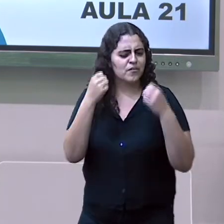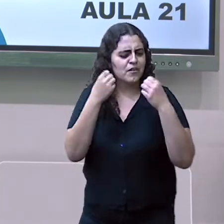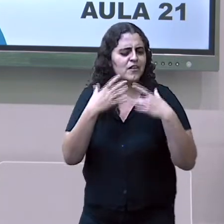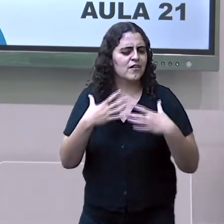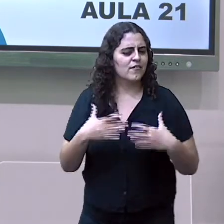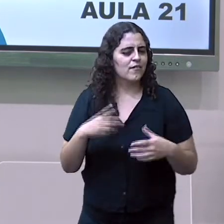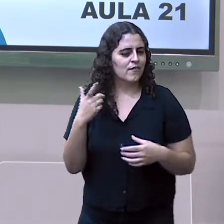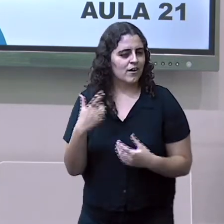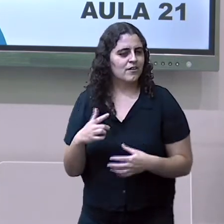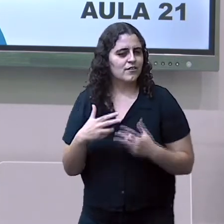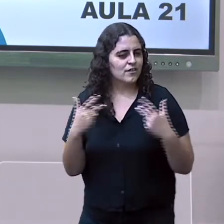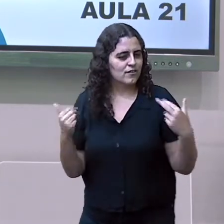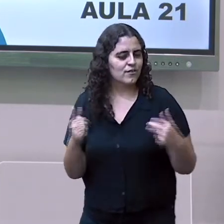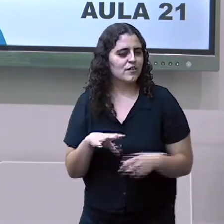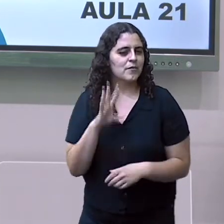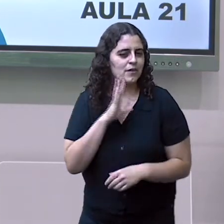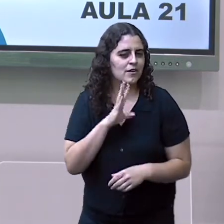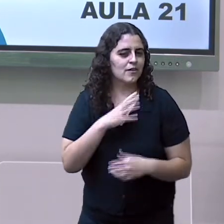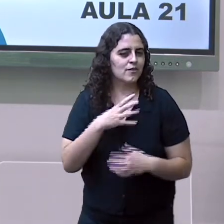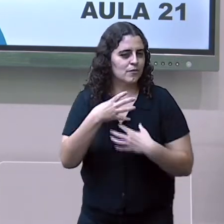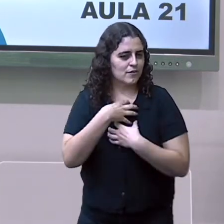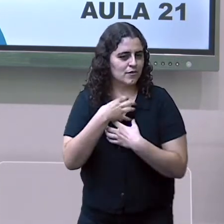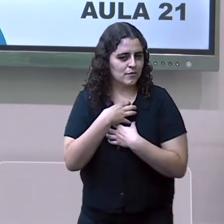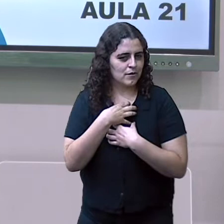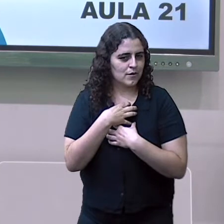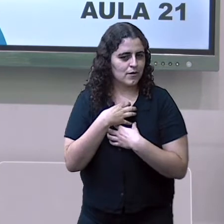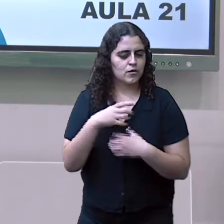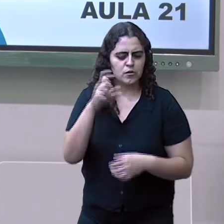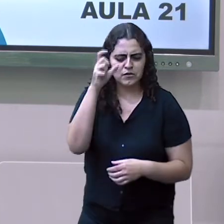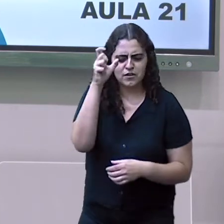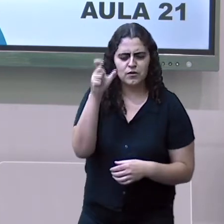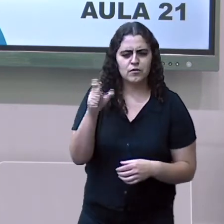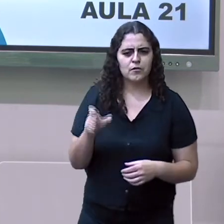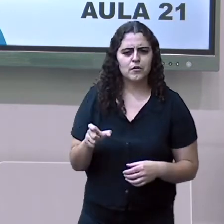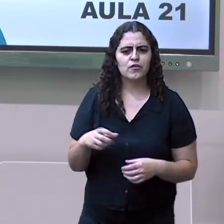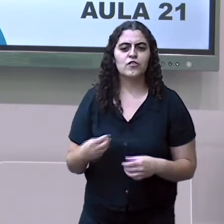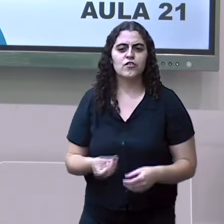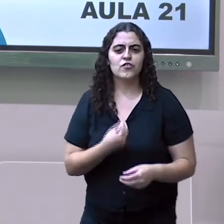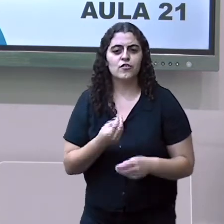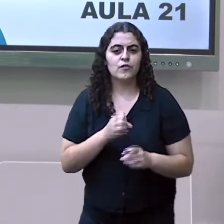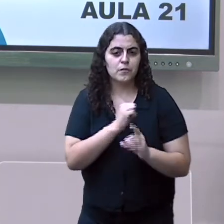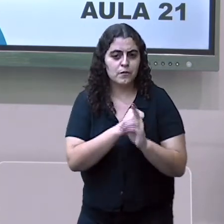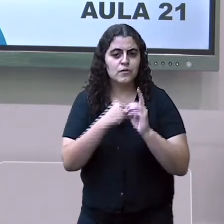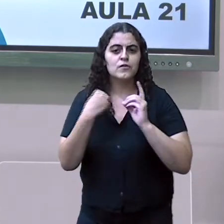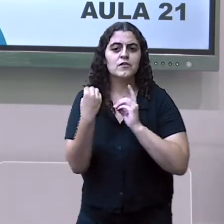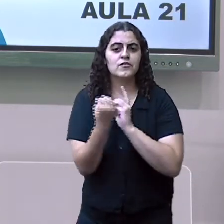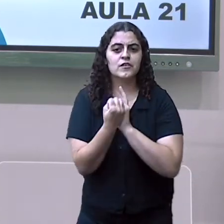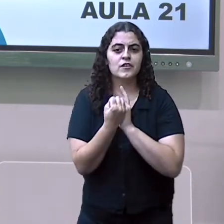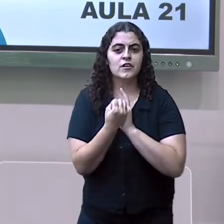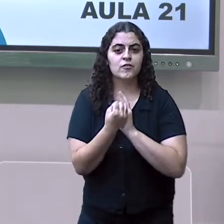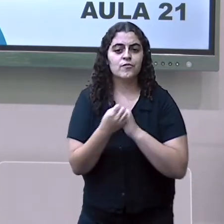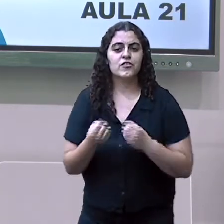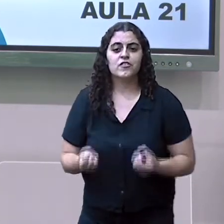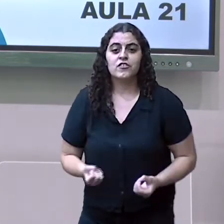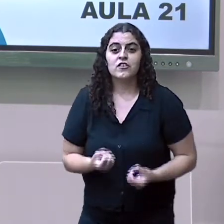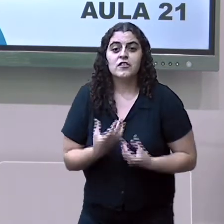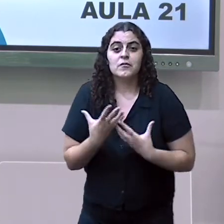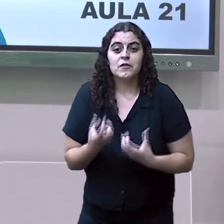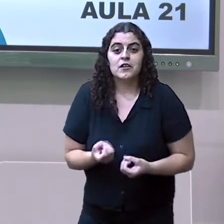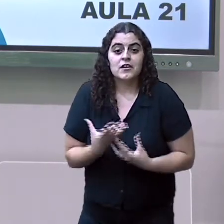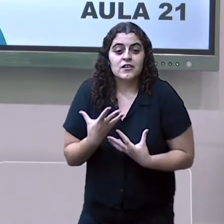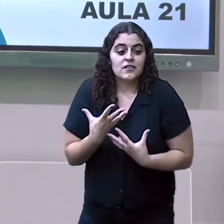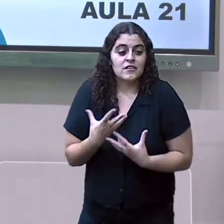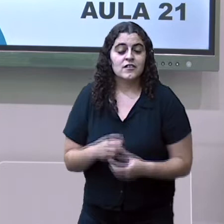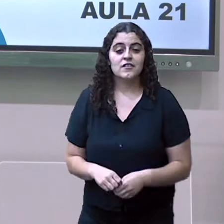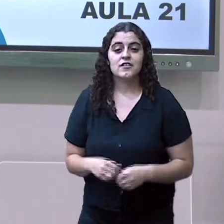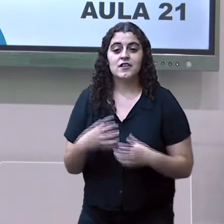não é verdade? Somos seres humanos, vivemos em uma sociedade e é claro que nós expressamos